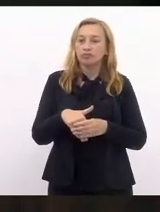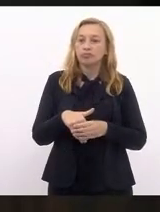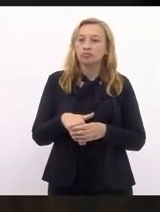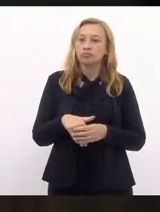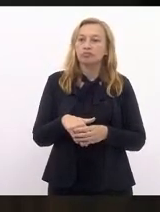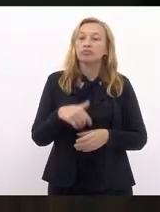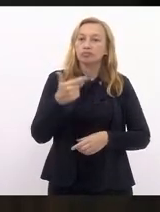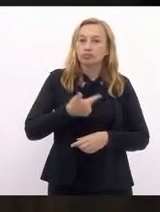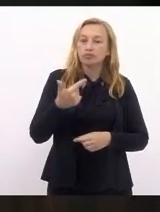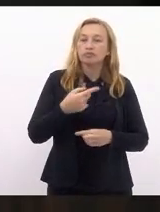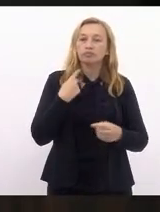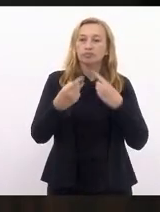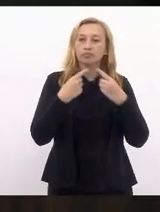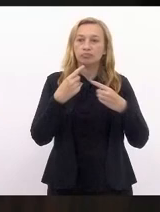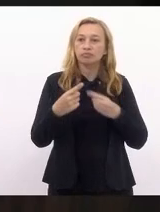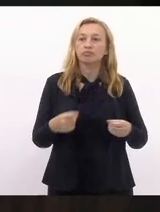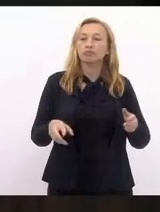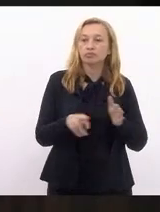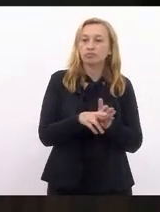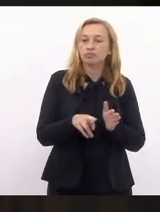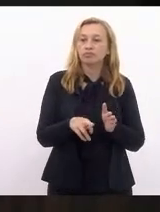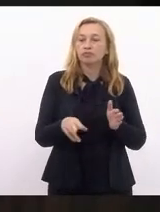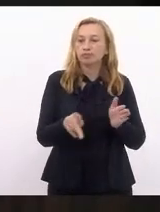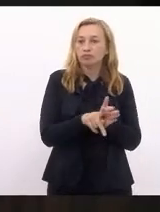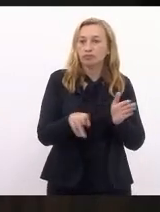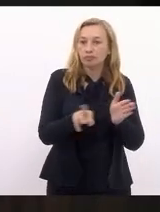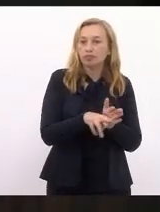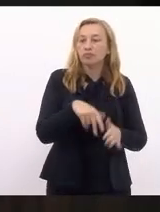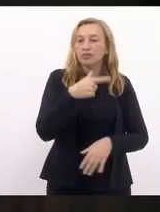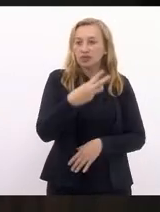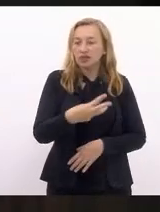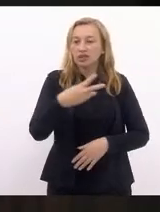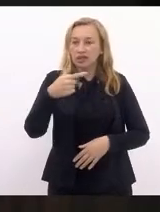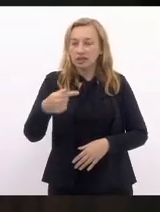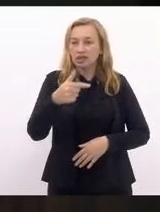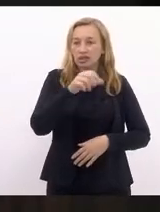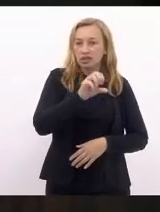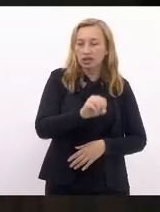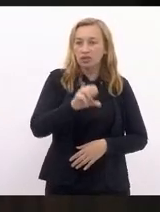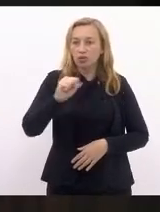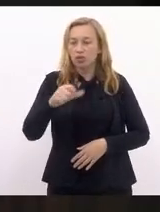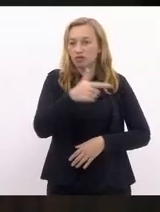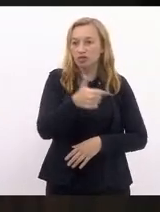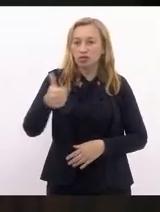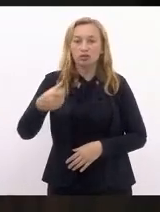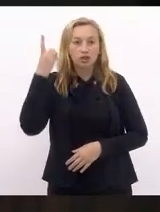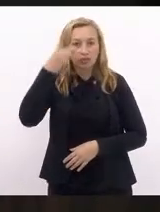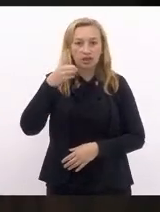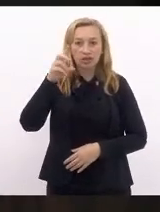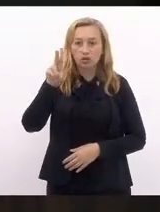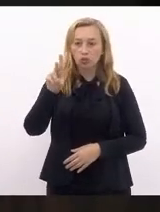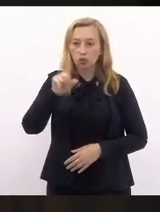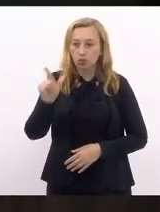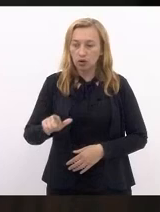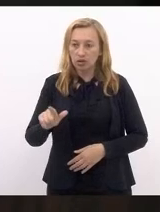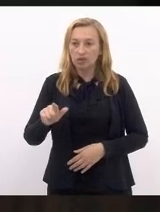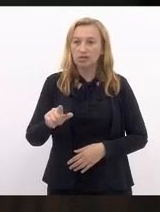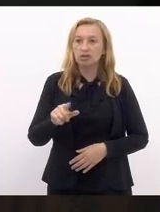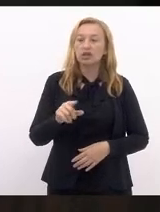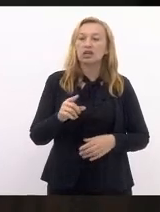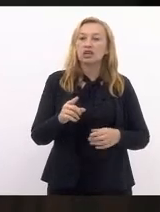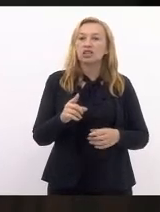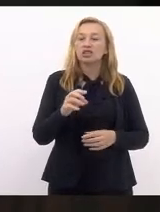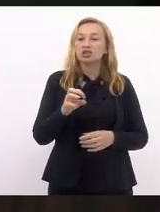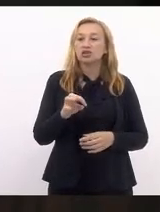em segunda discussão redação do vencido qualidade lei 3708 ad21 autoria Deputado Luiz Martins que cria o programa direção